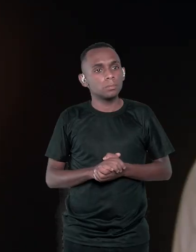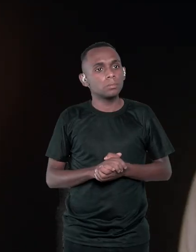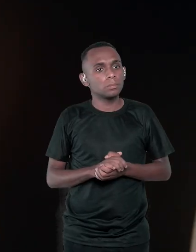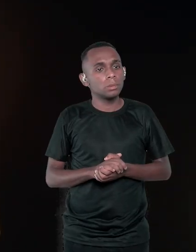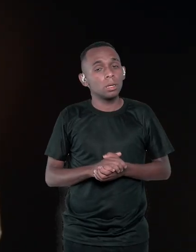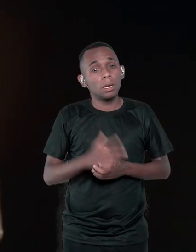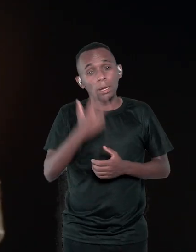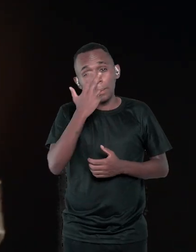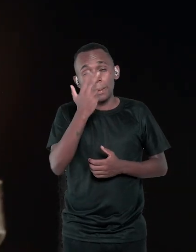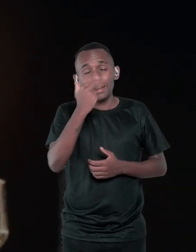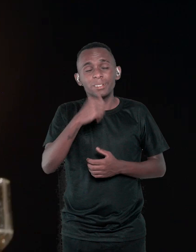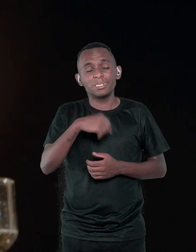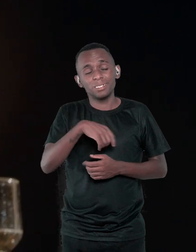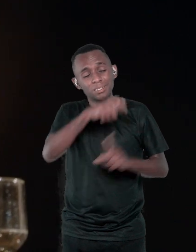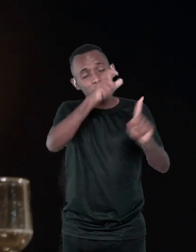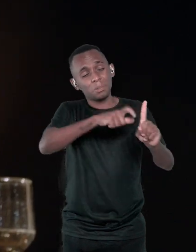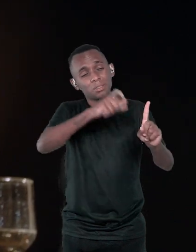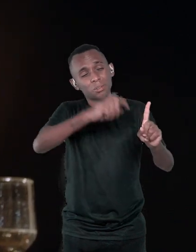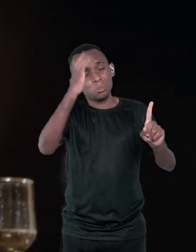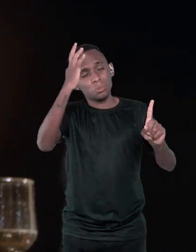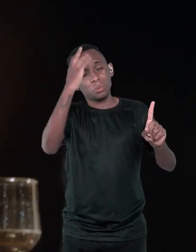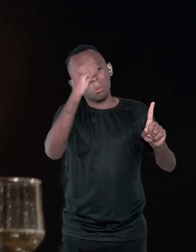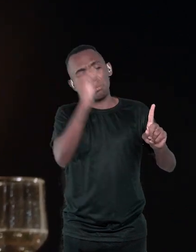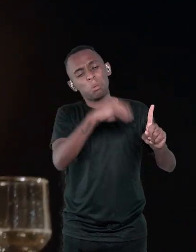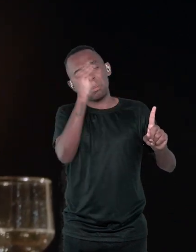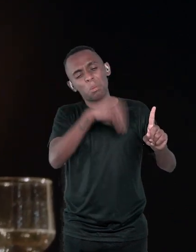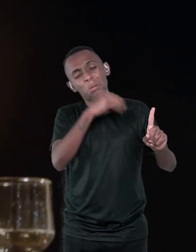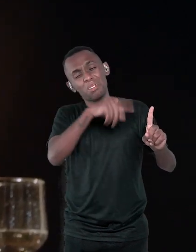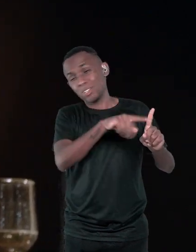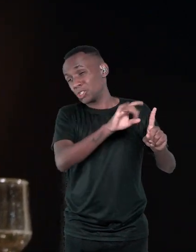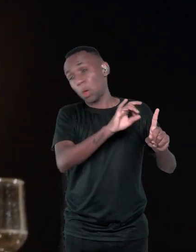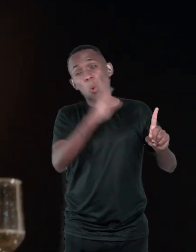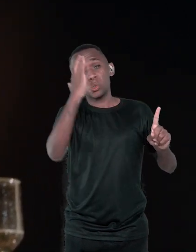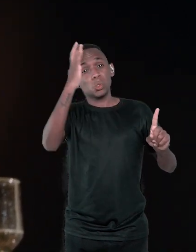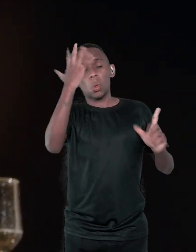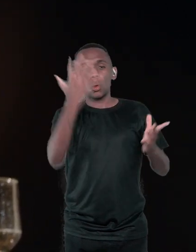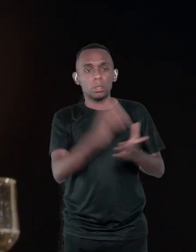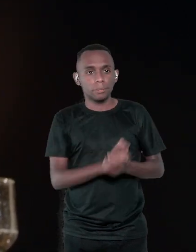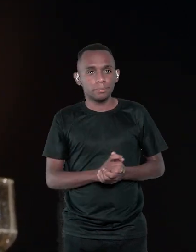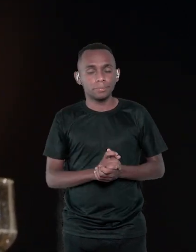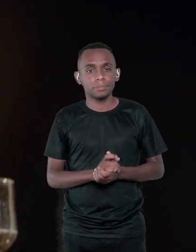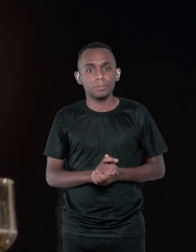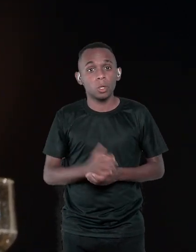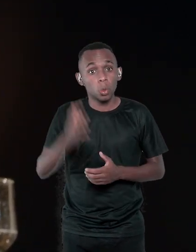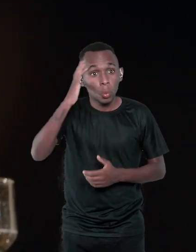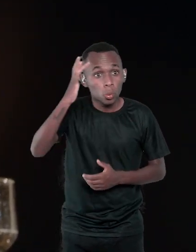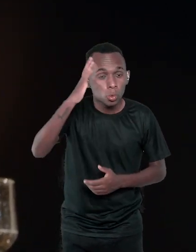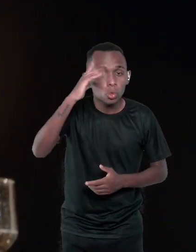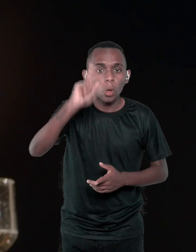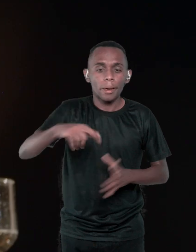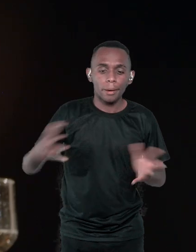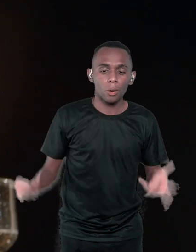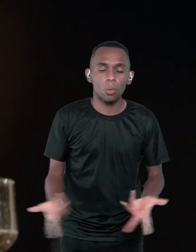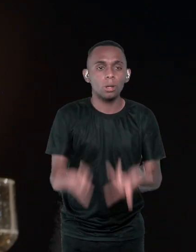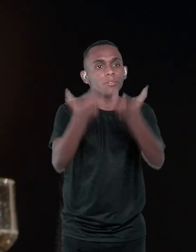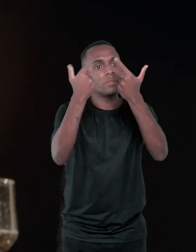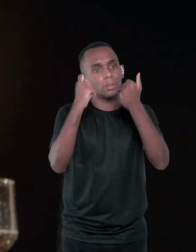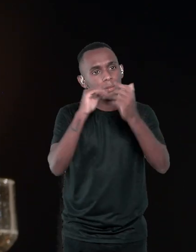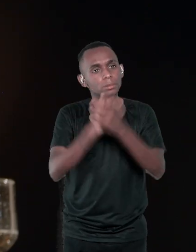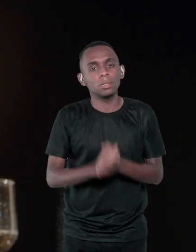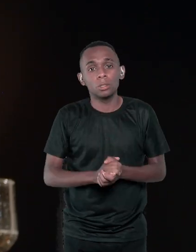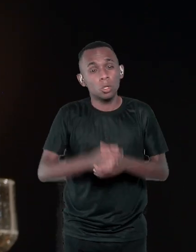tempo, desdenhou do sonhador, né? Falava, fulano é um sonhador. E o sonhador, ele é o ser mais qualificado. Então,